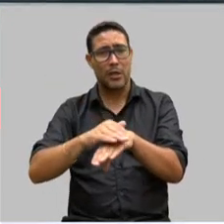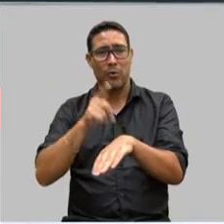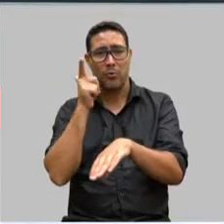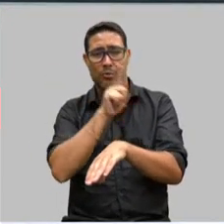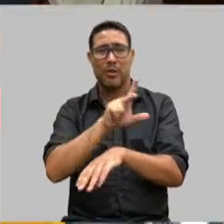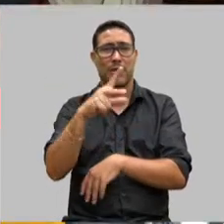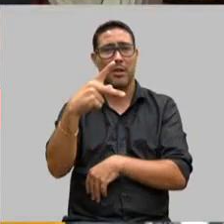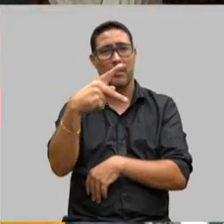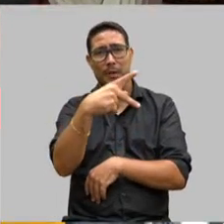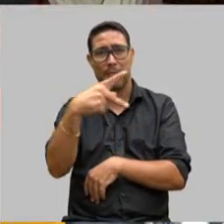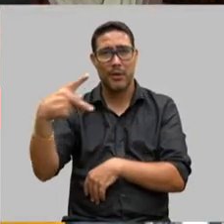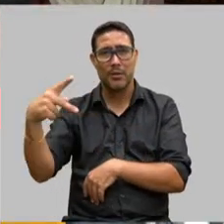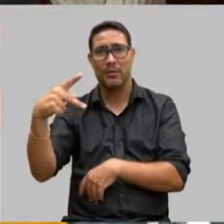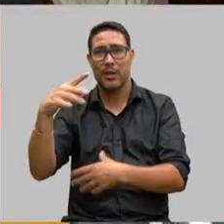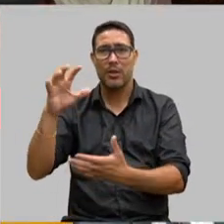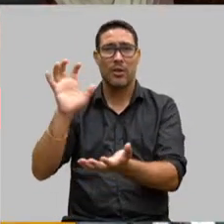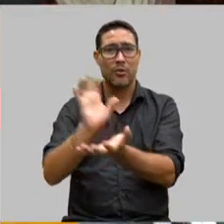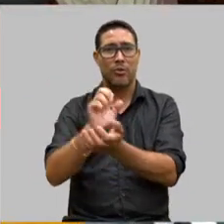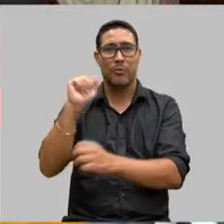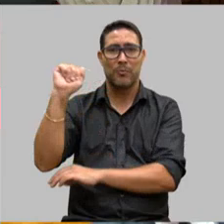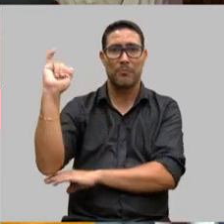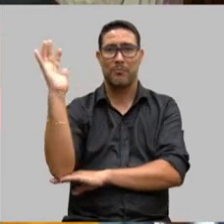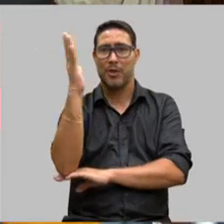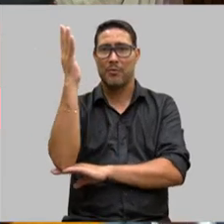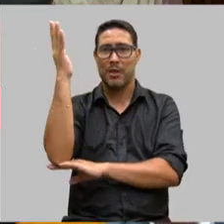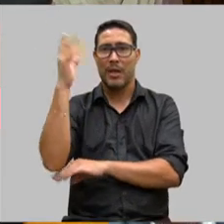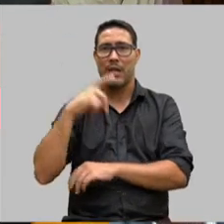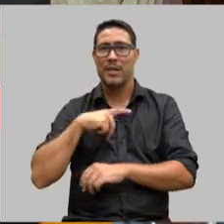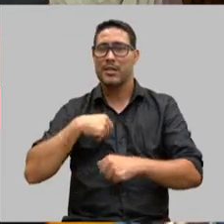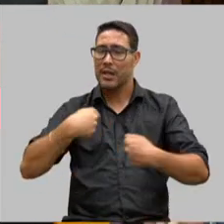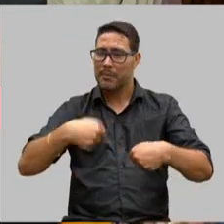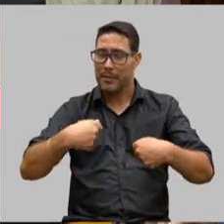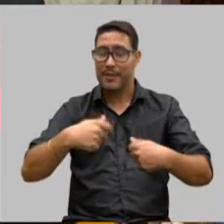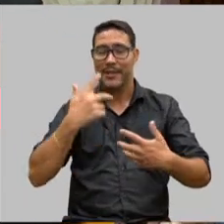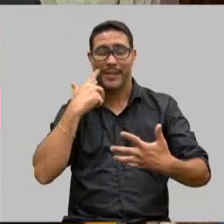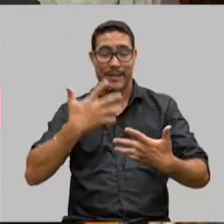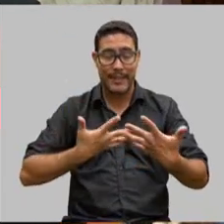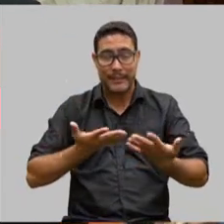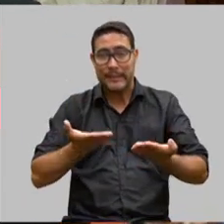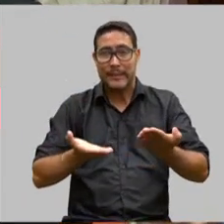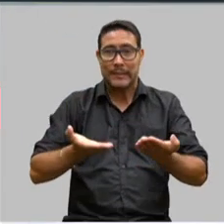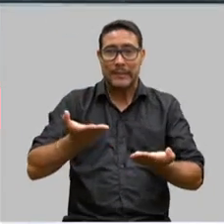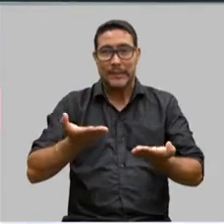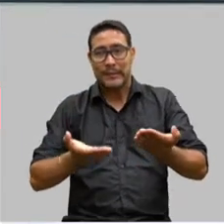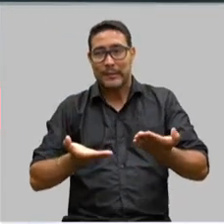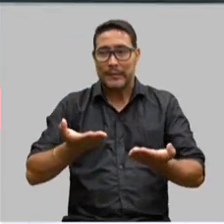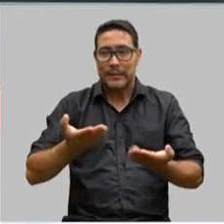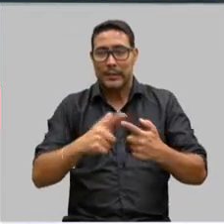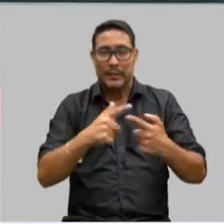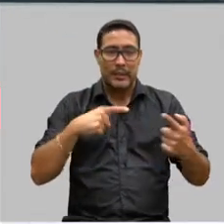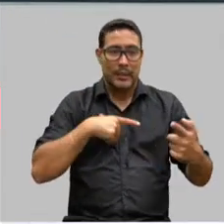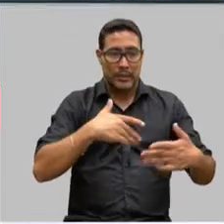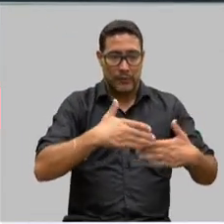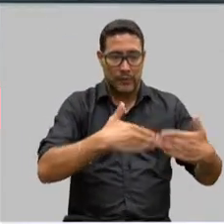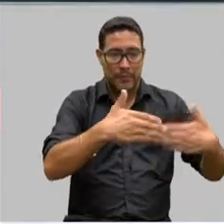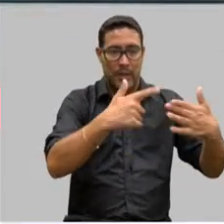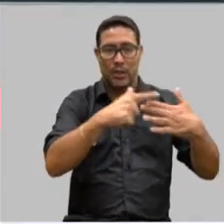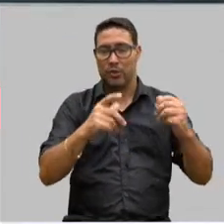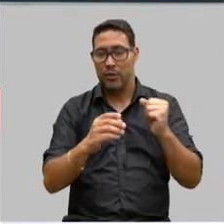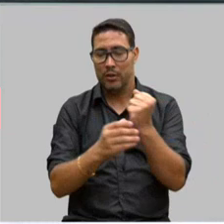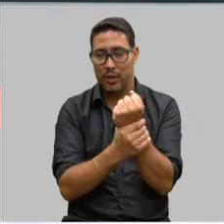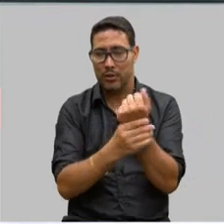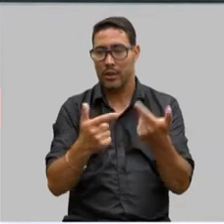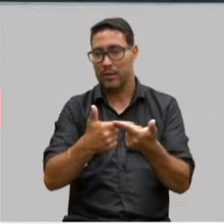equilibrista, Tito. Né? Se equilibrar entre o desenvolvimento, a proteção, a segurança, e o Tito tem feito